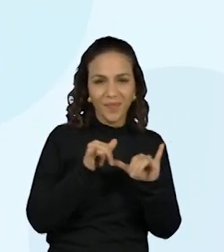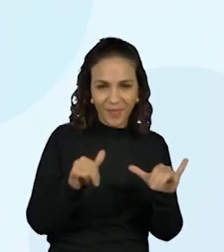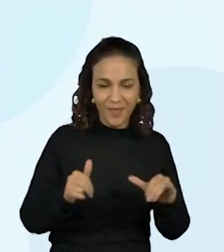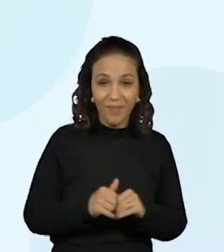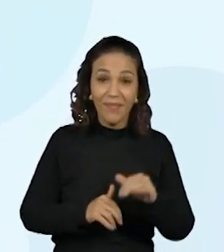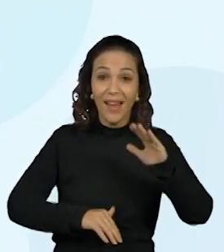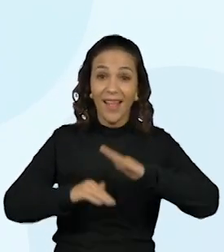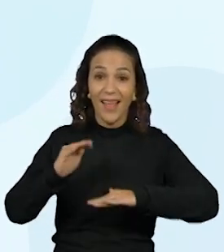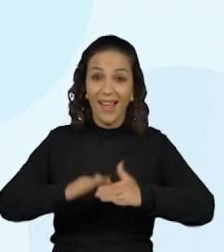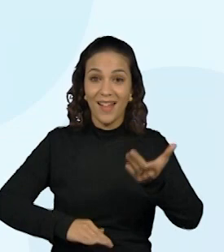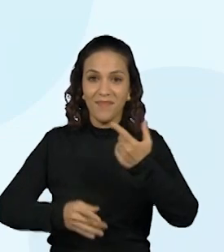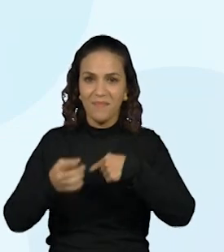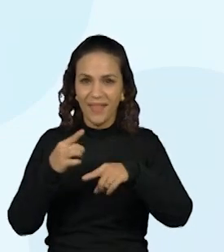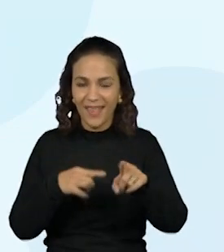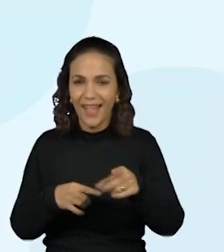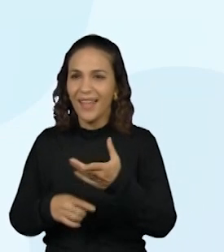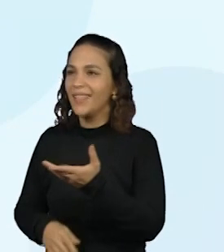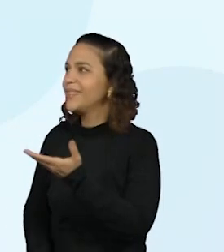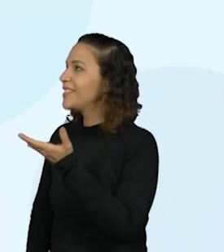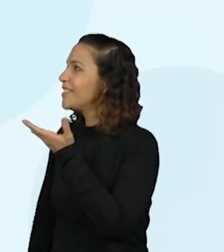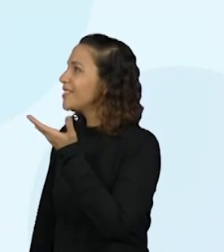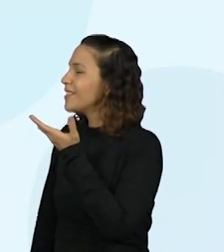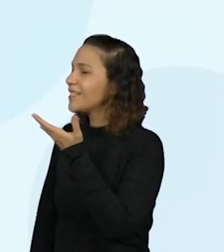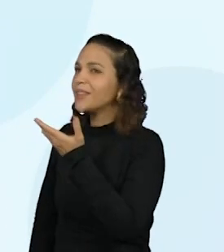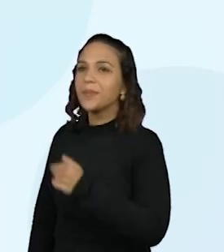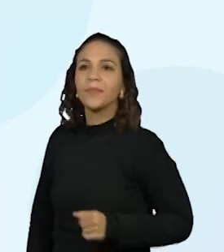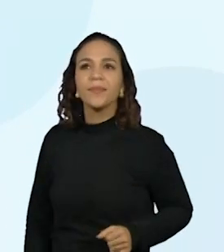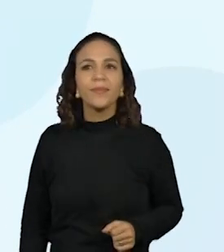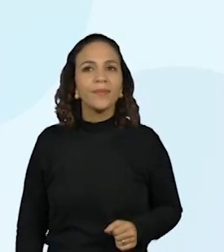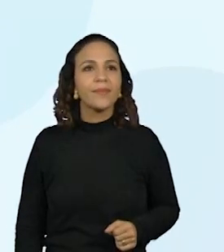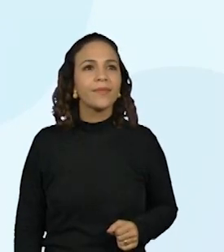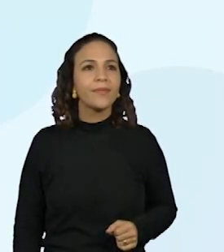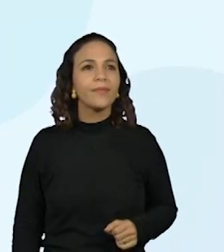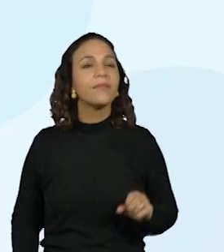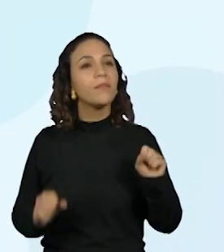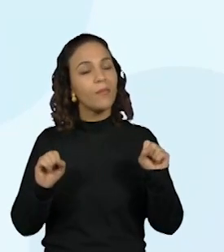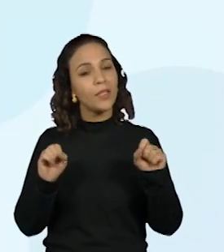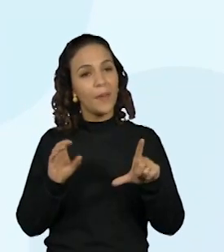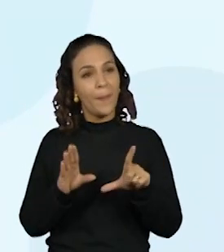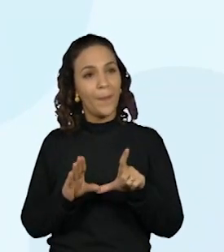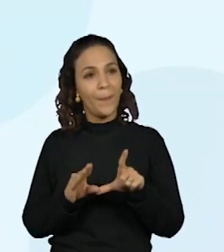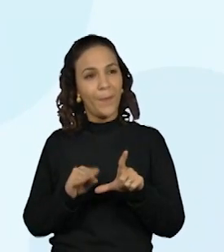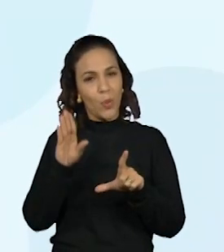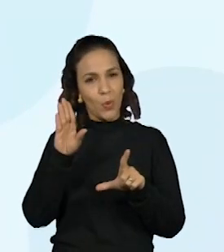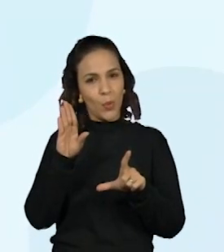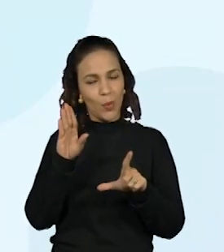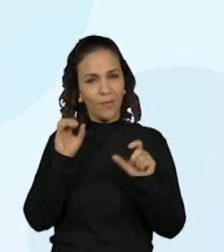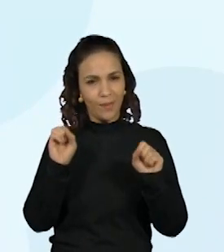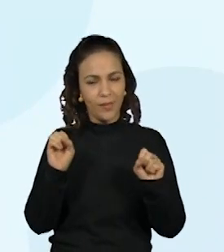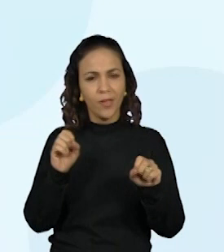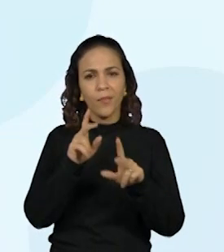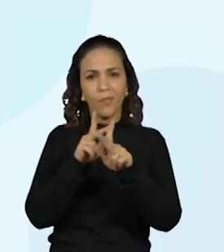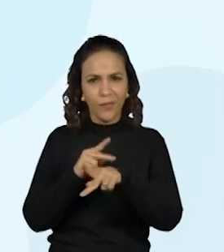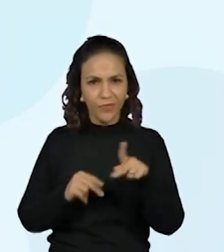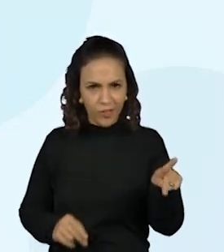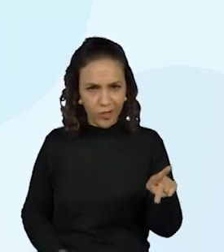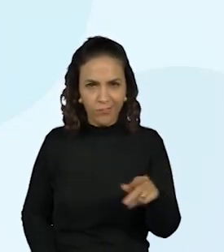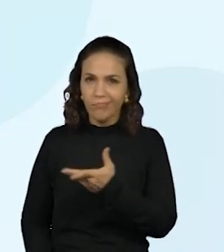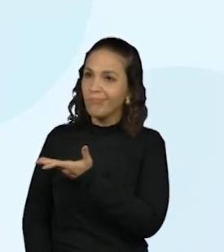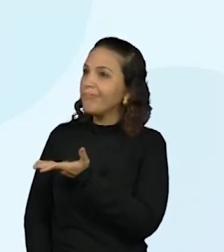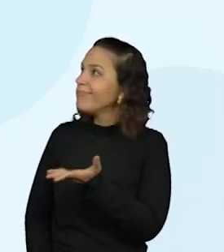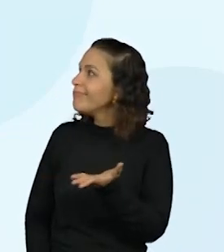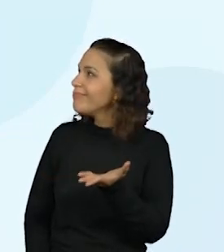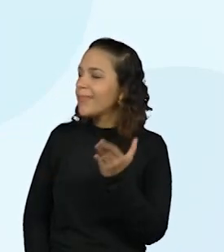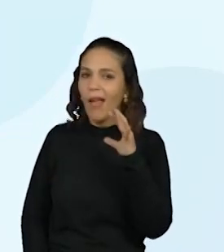As habilidades da aula estão presentes na tela seguinte, da aula que está terminando, estudantes. Professores, printem